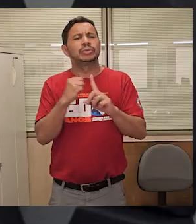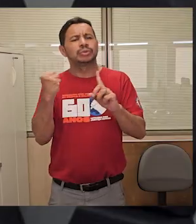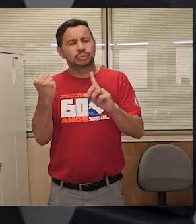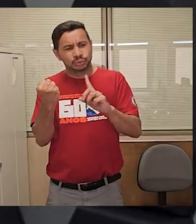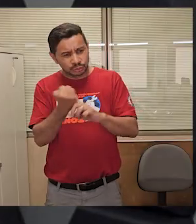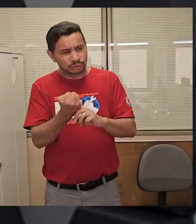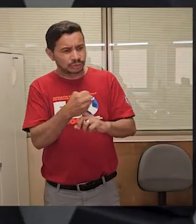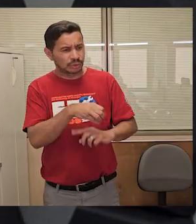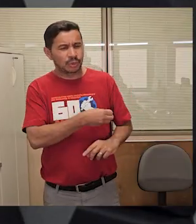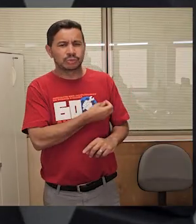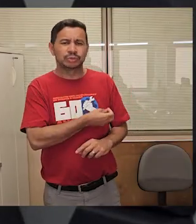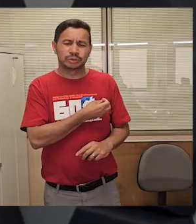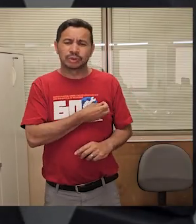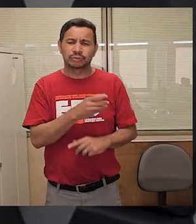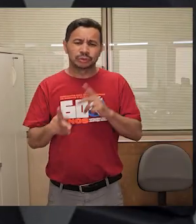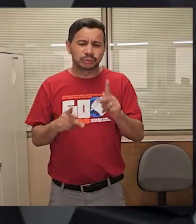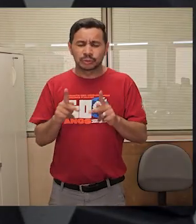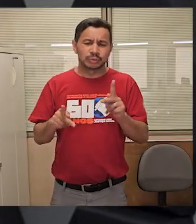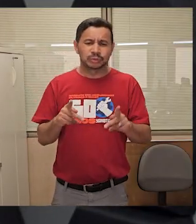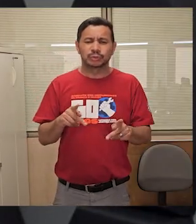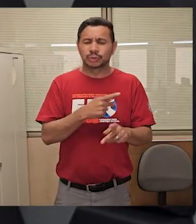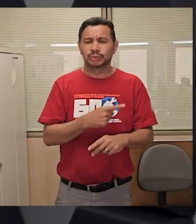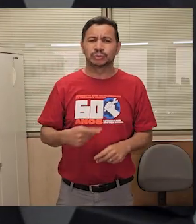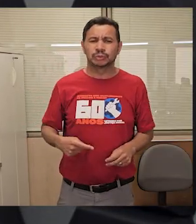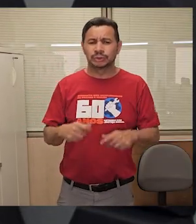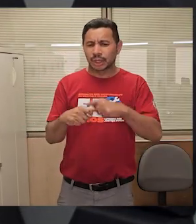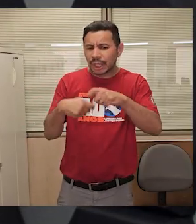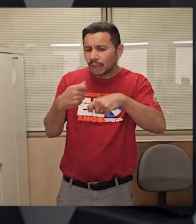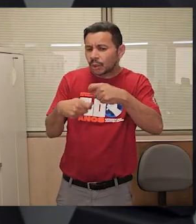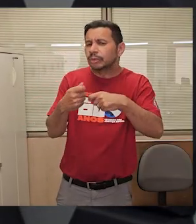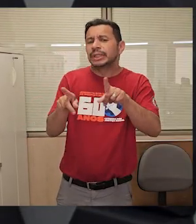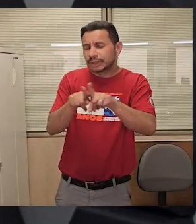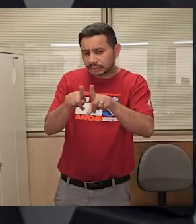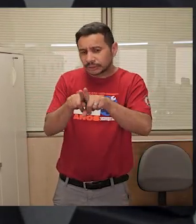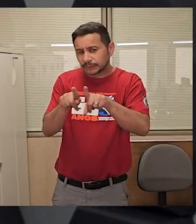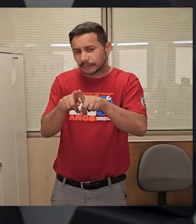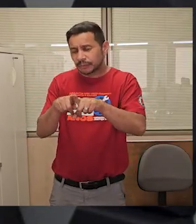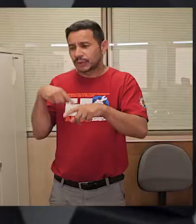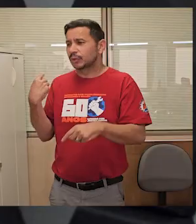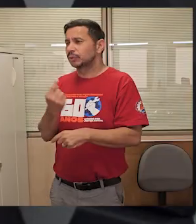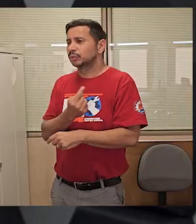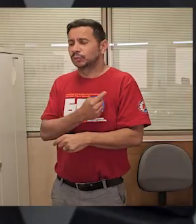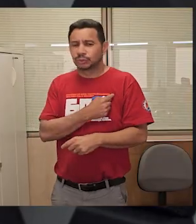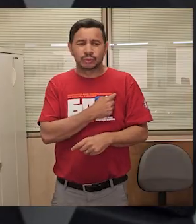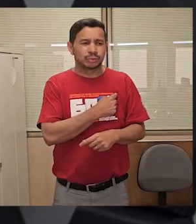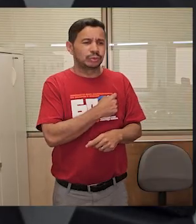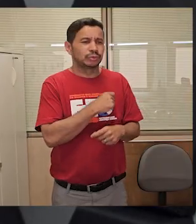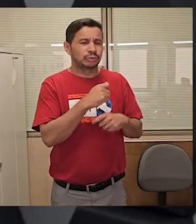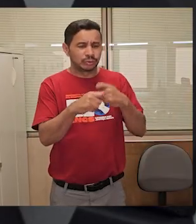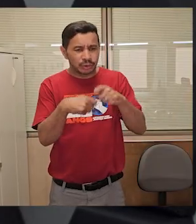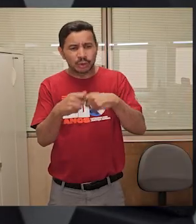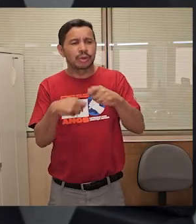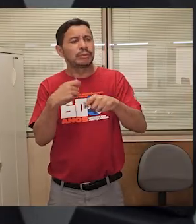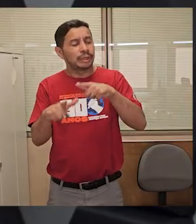social, no aspecto da vida política e no aspecto da vida econômica, né? Então, quando a gente está falando da econômica, é o trabalho,